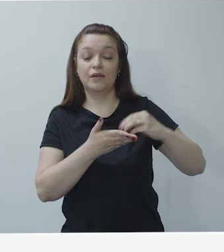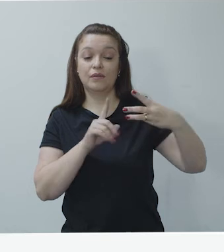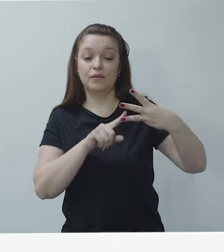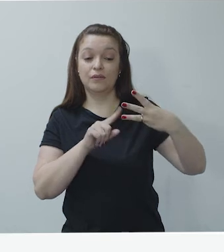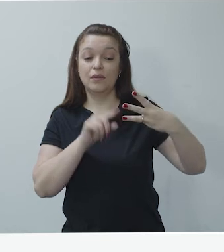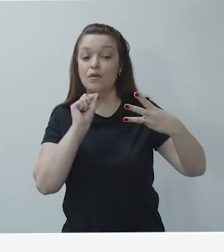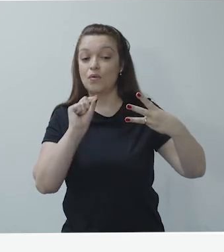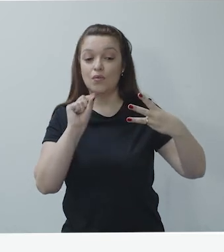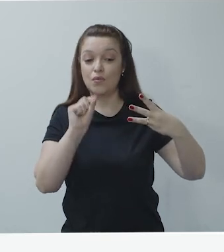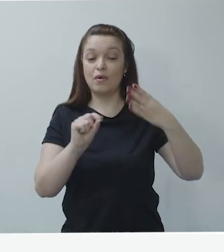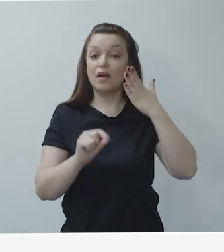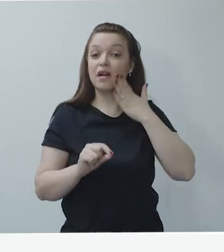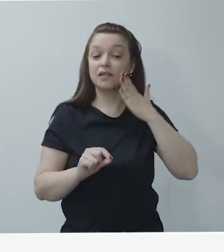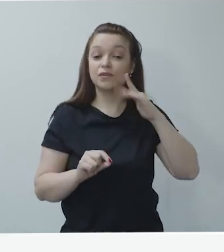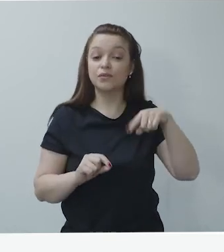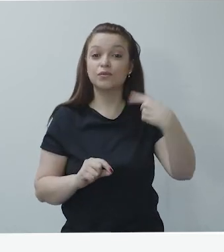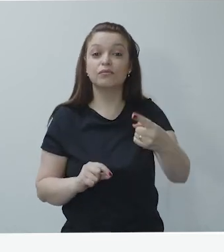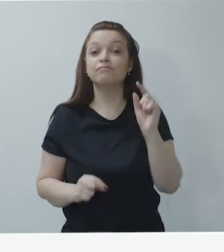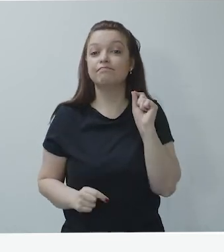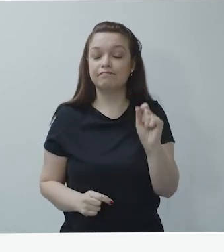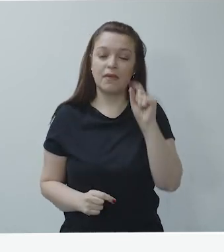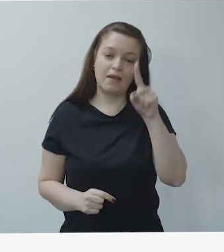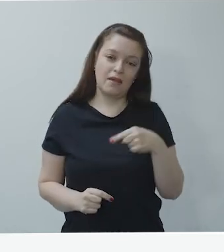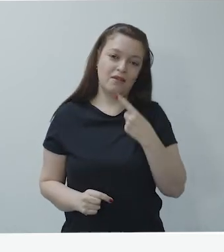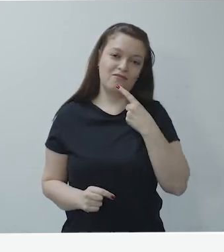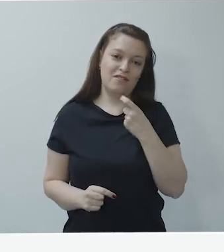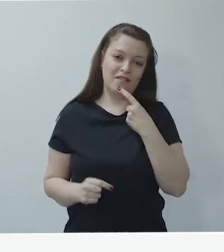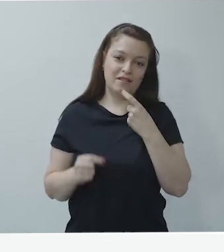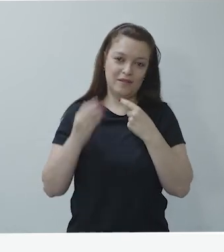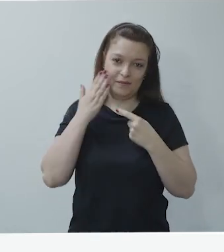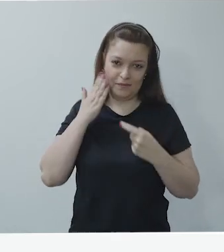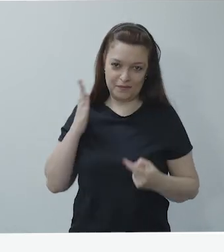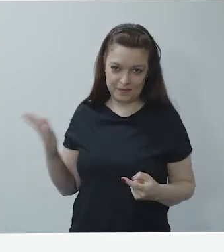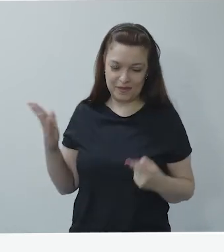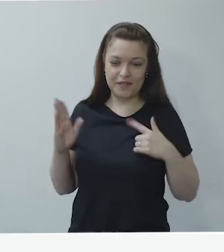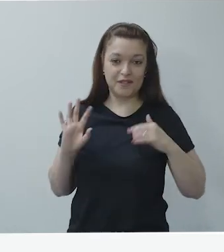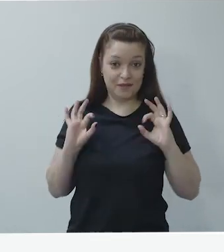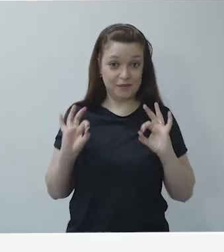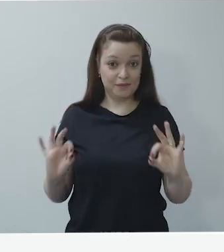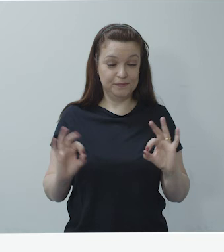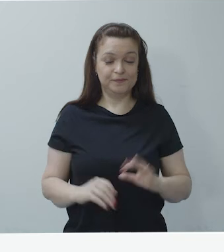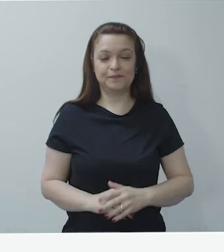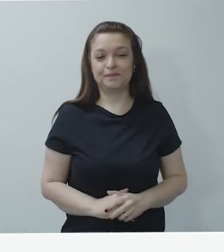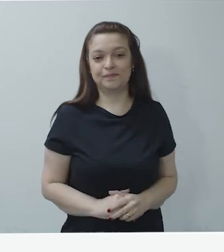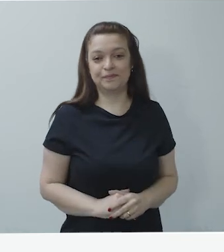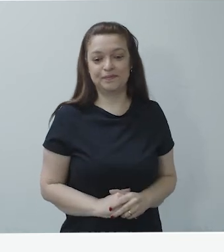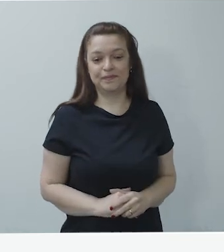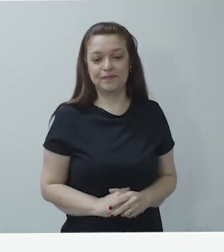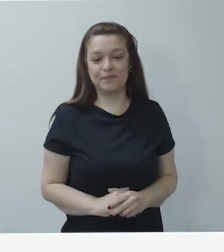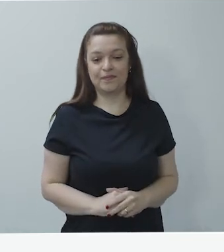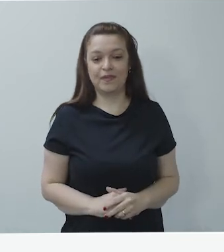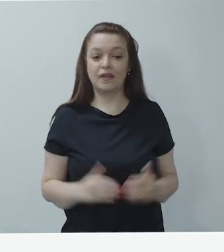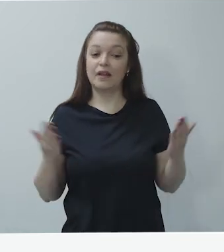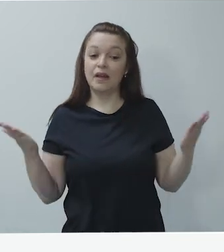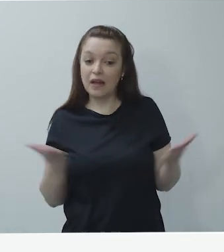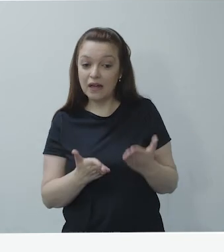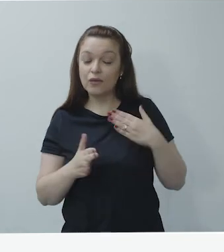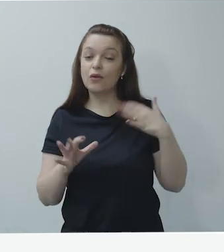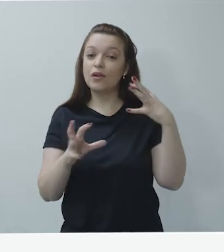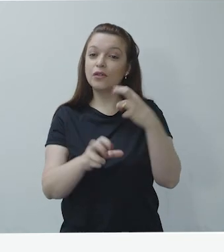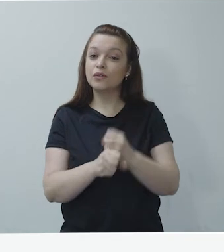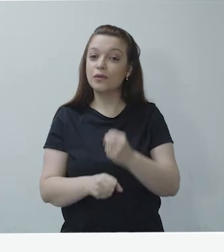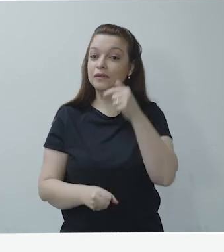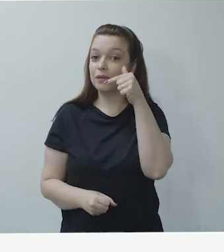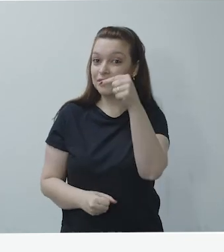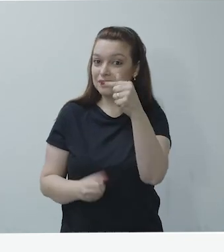peça que está faltando na sequência das cores é a vermelha. Isso mesmo. Então, vamos